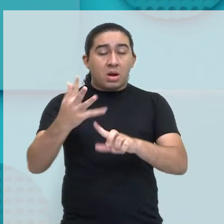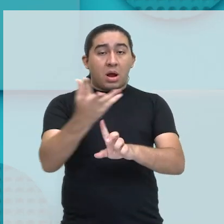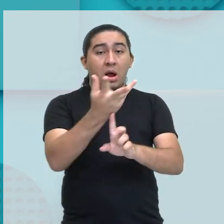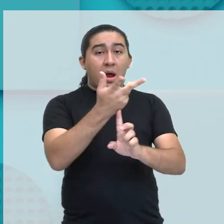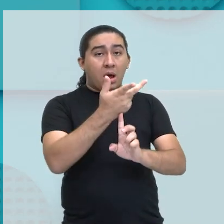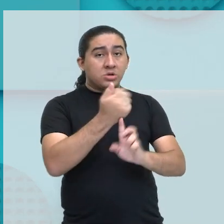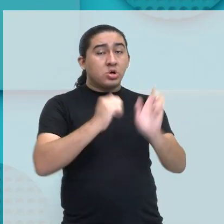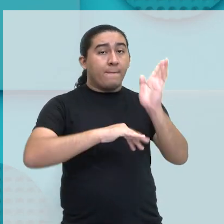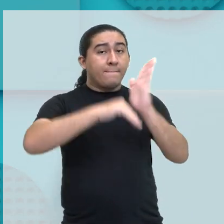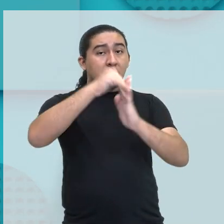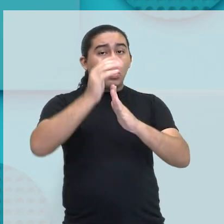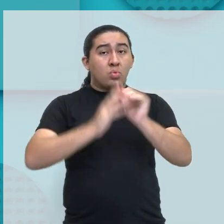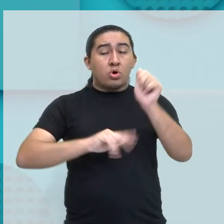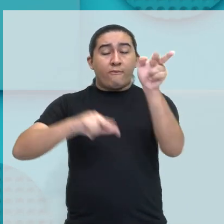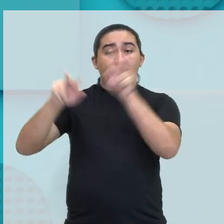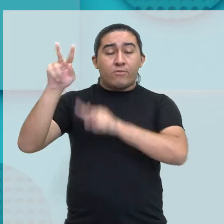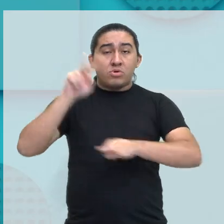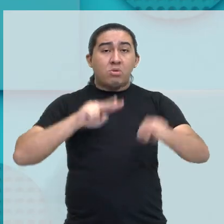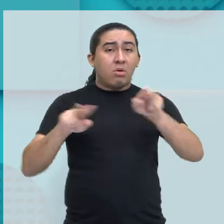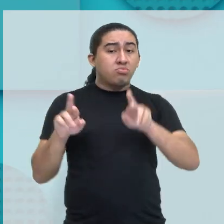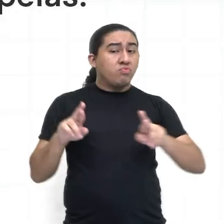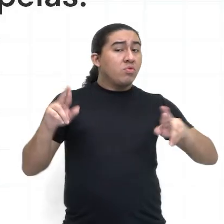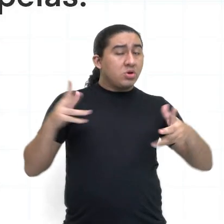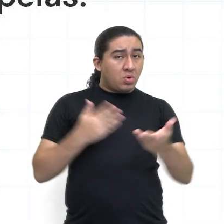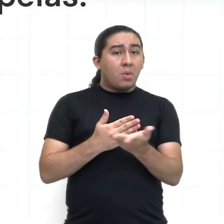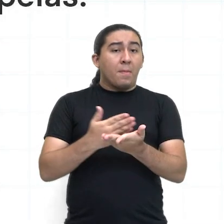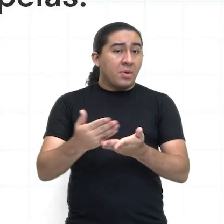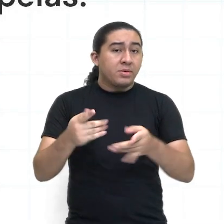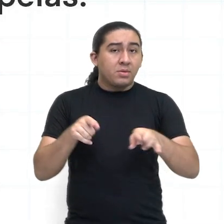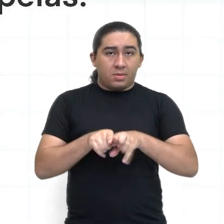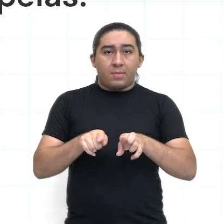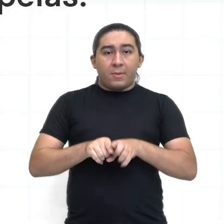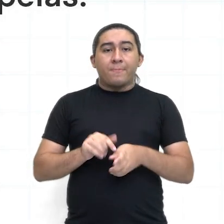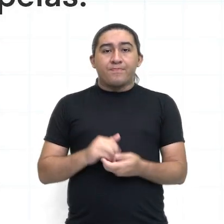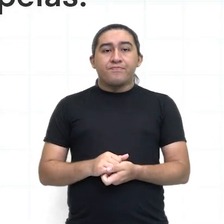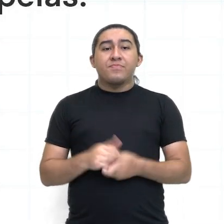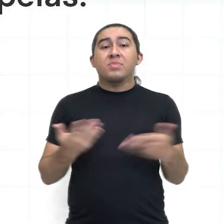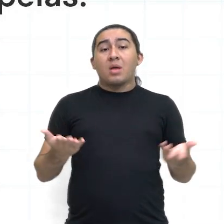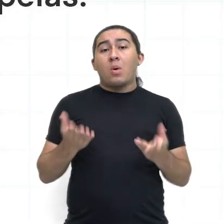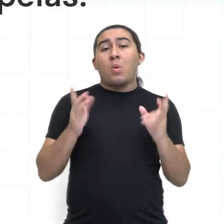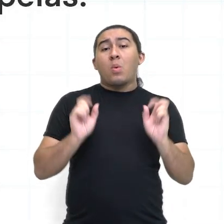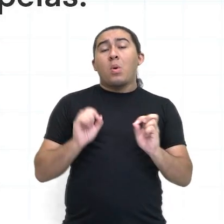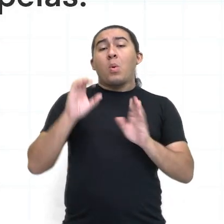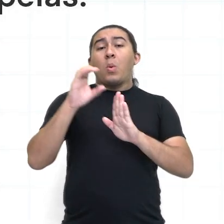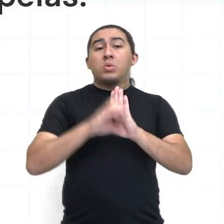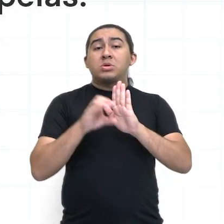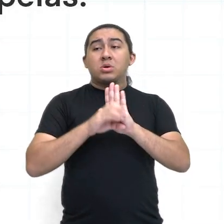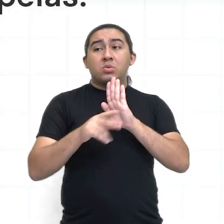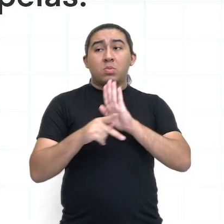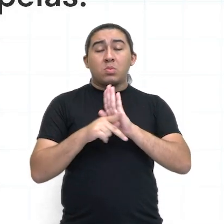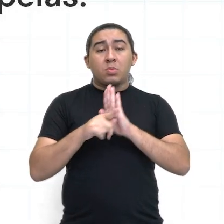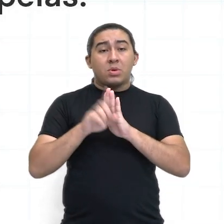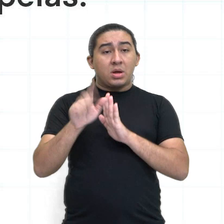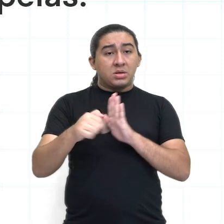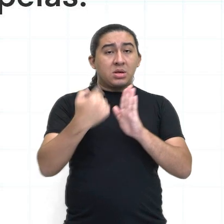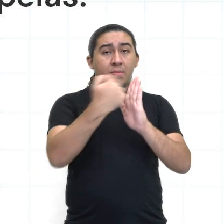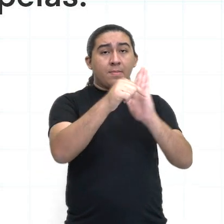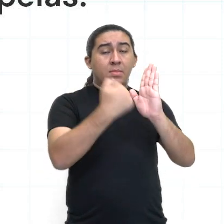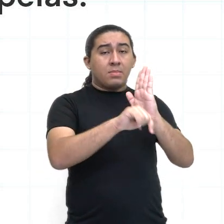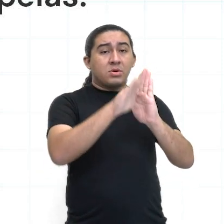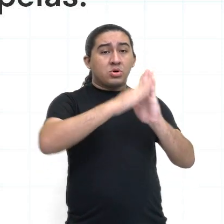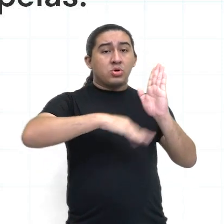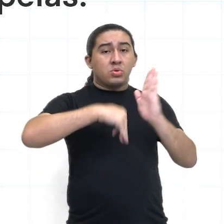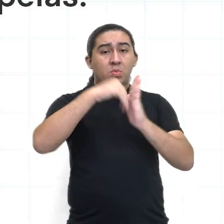começaram a pintar de uma forma diferente. Então, vamos conceituar o que foi o impressionismo. Bem,